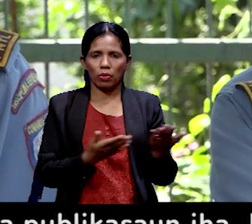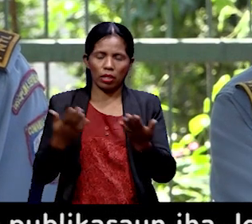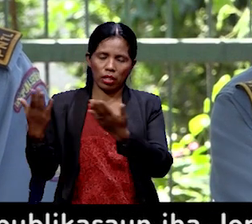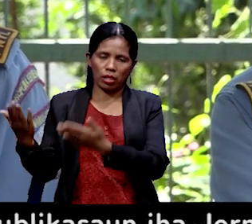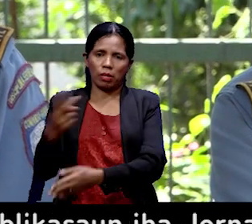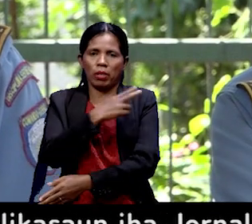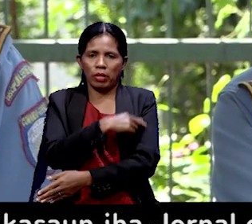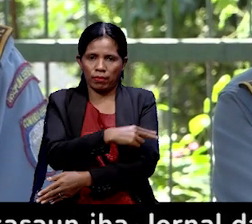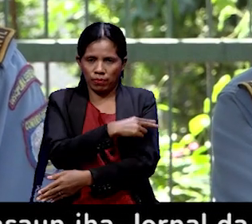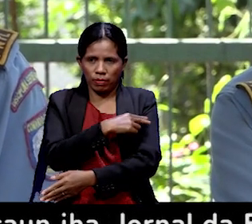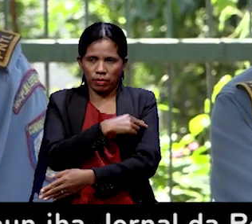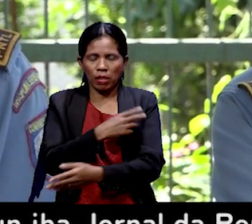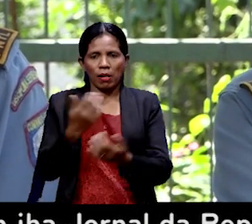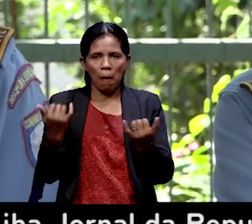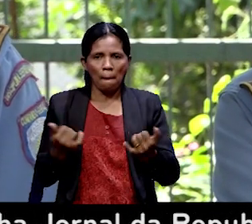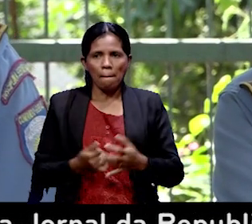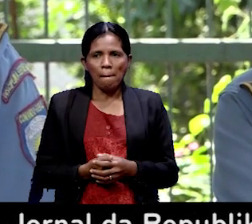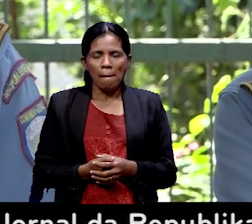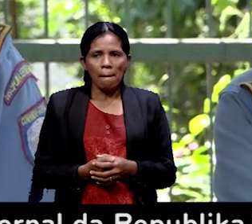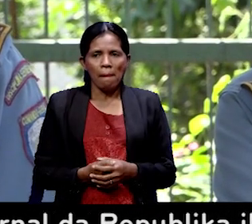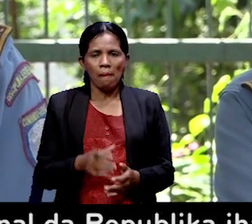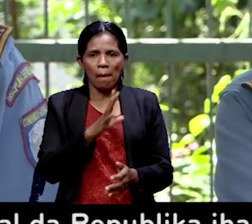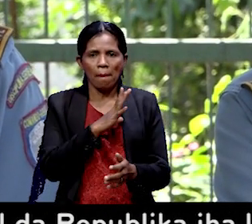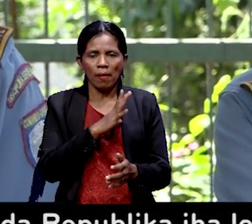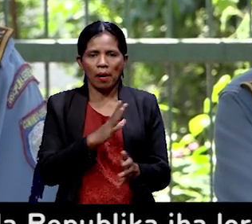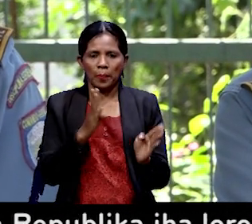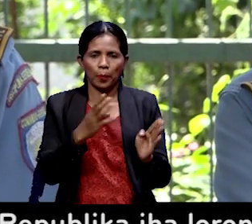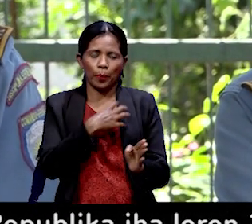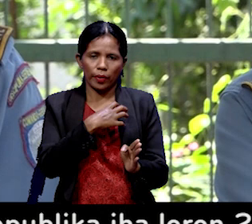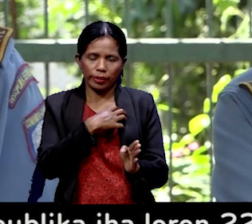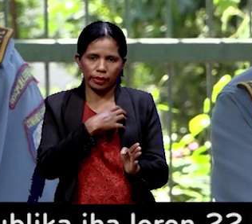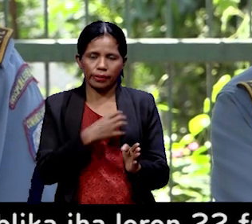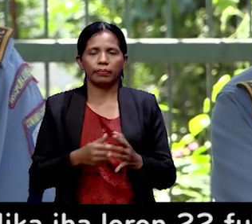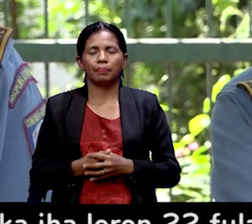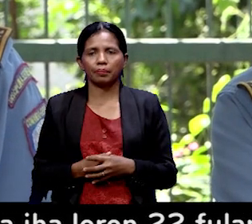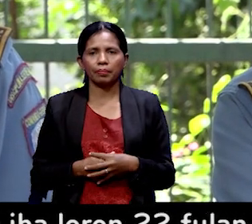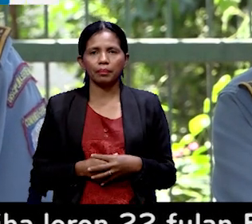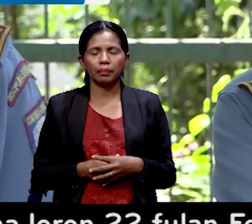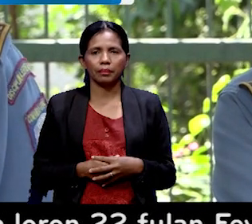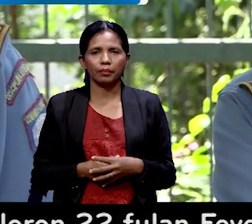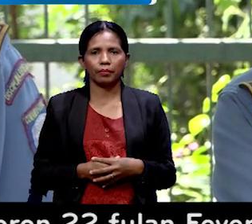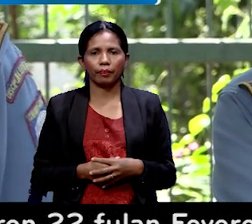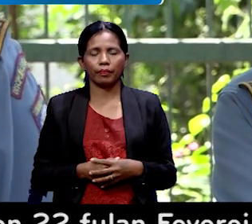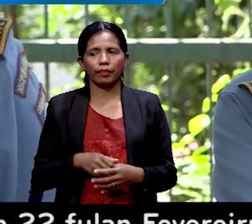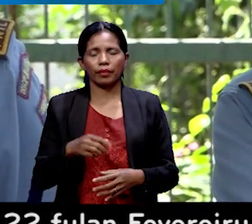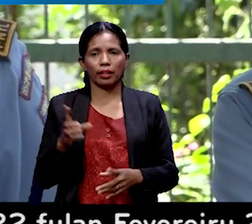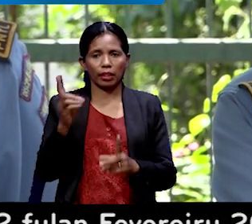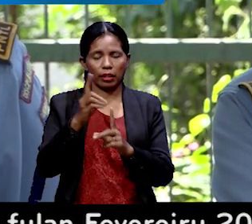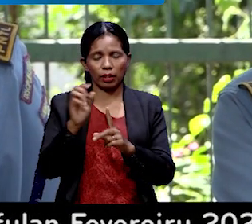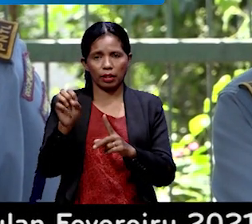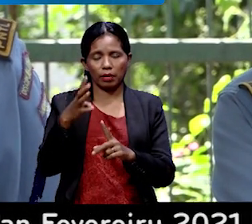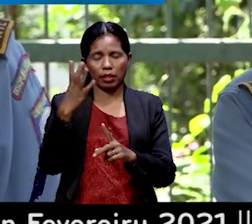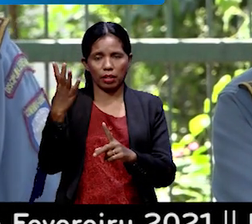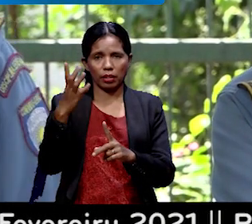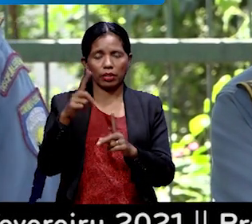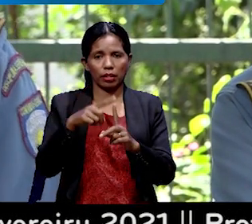lugar do hospital agora já que ela e ela uma o dihein processo tuir mai. Além de ia lorong son resinghat, to lorong tolu